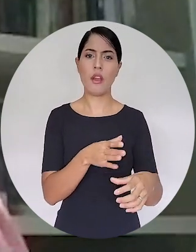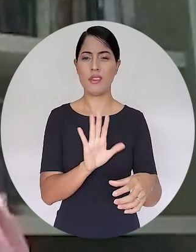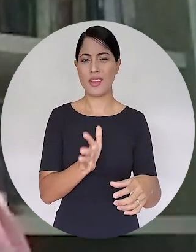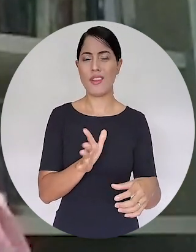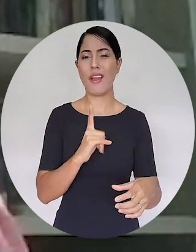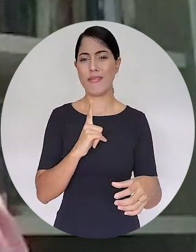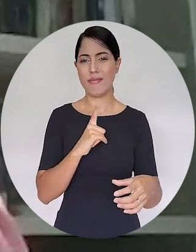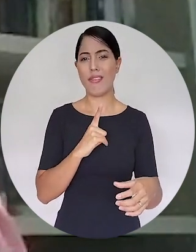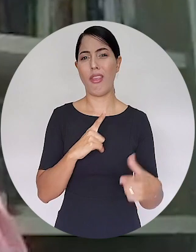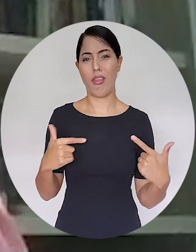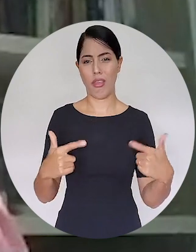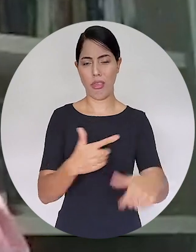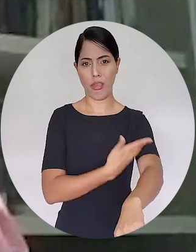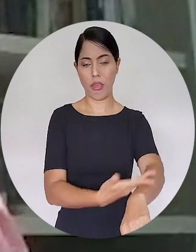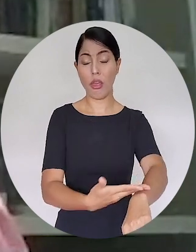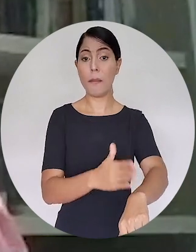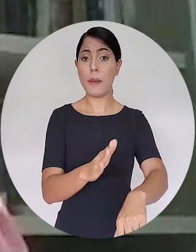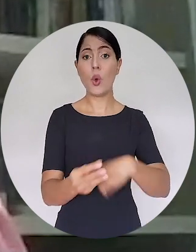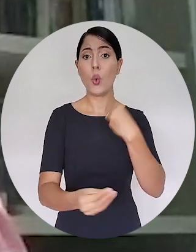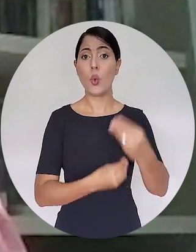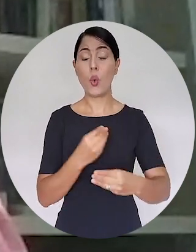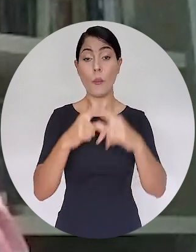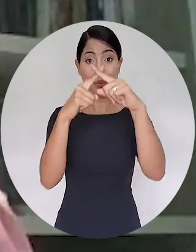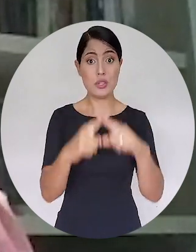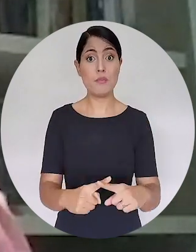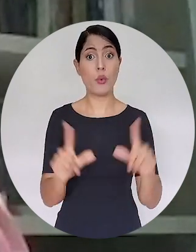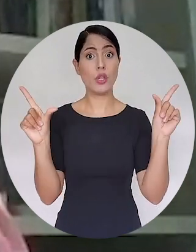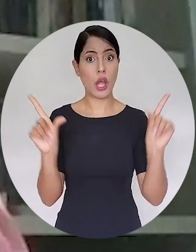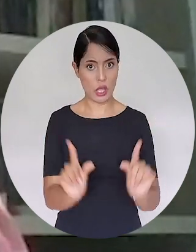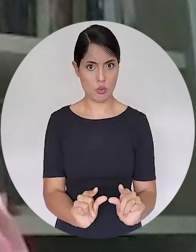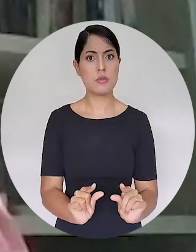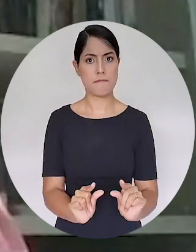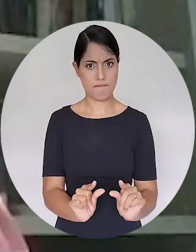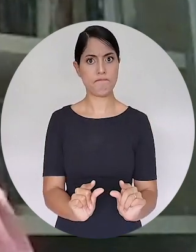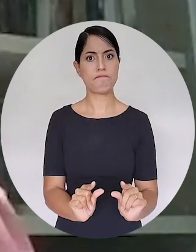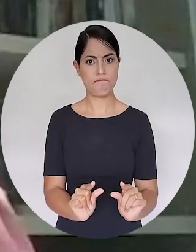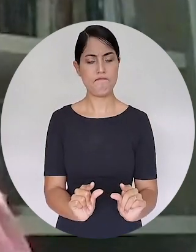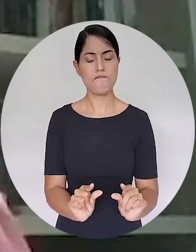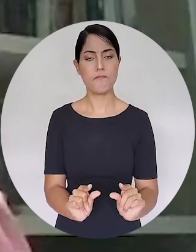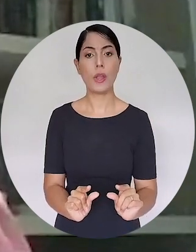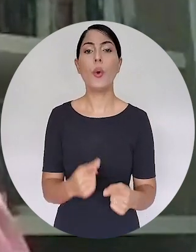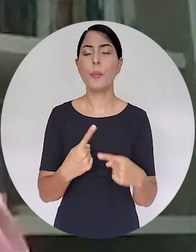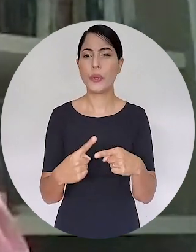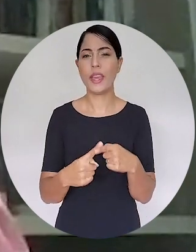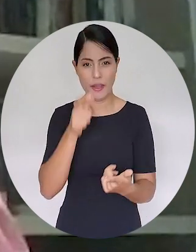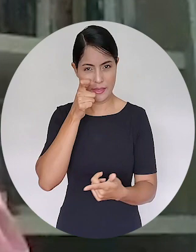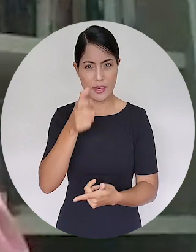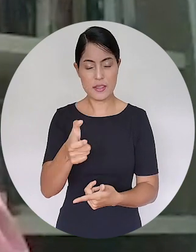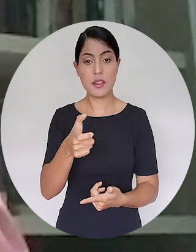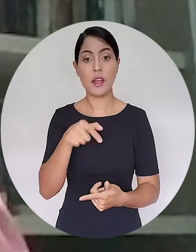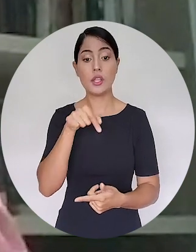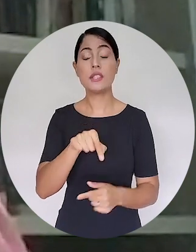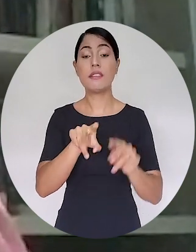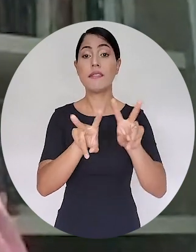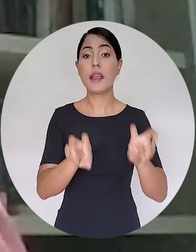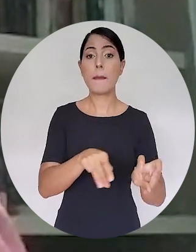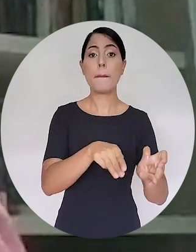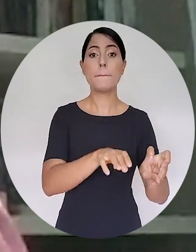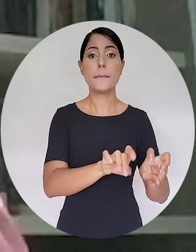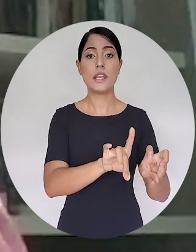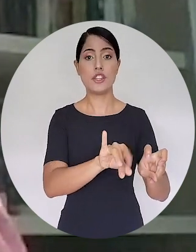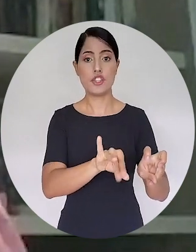nisso, em tentar ajudar para, pelo menos, reduzir a disputa, porque isso é uma coisa muito interessante da mediação, né? A mediação, ela